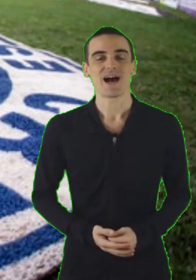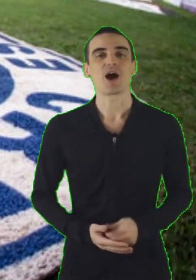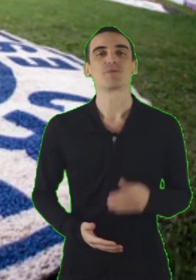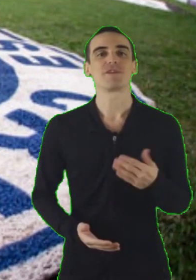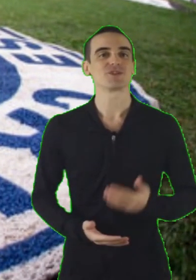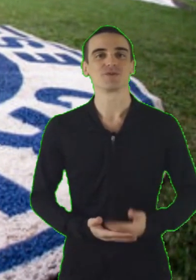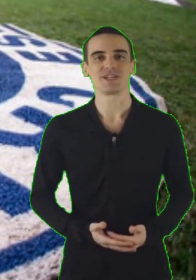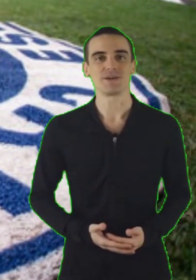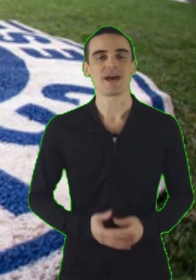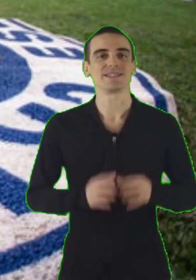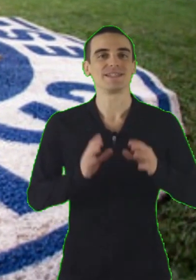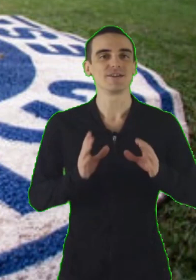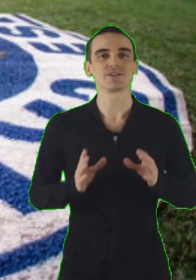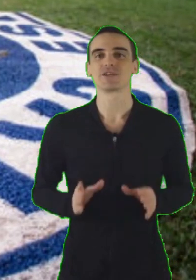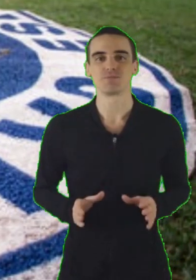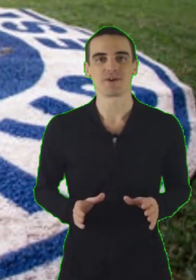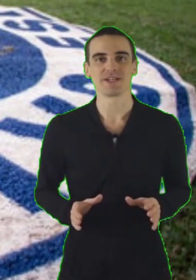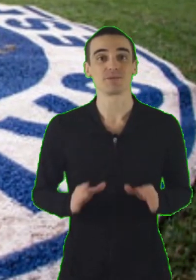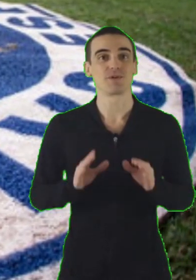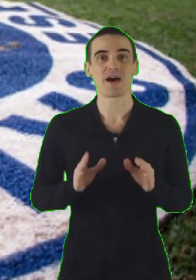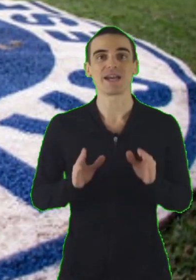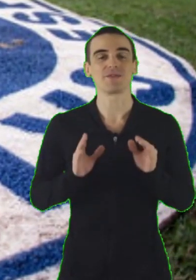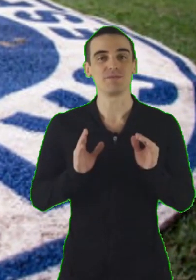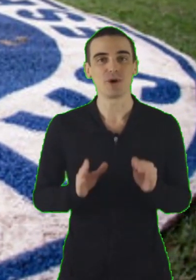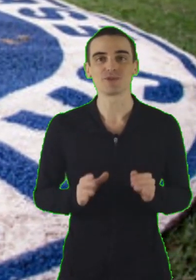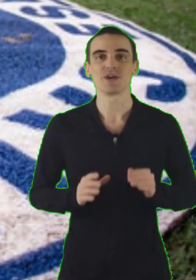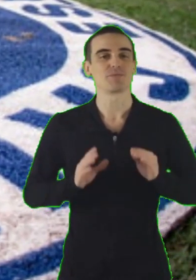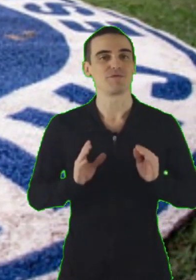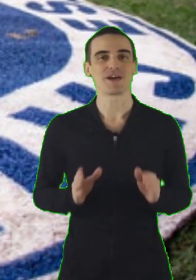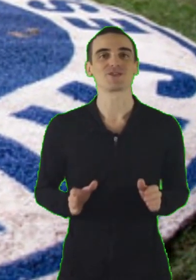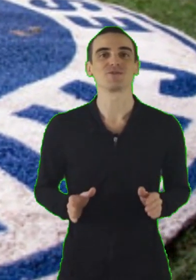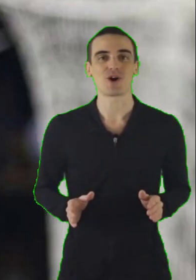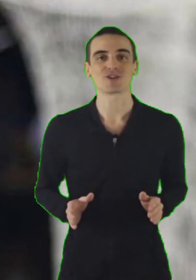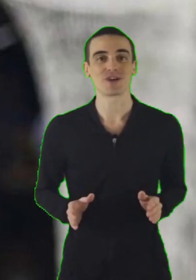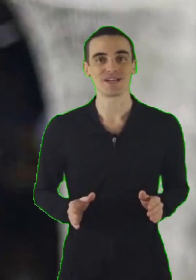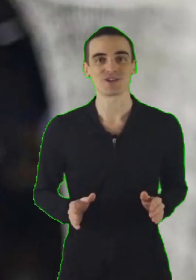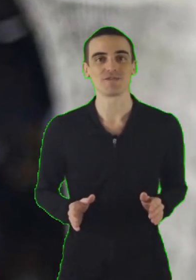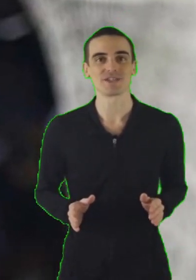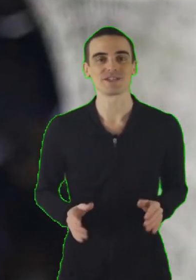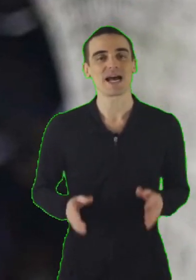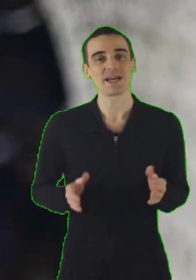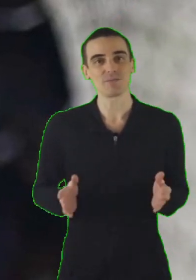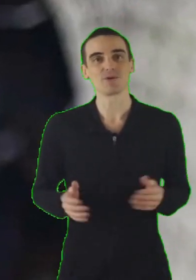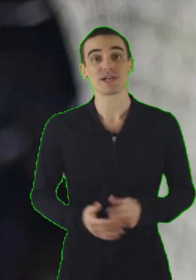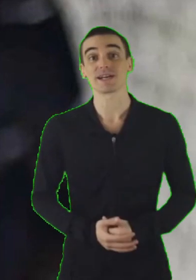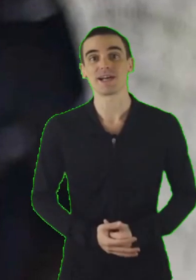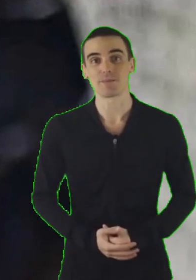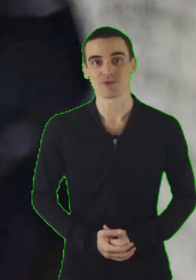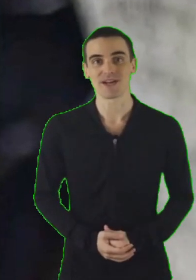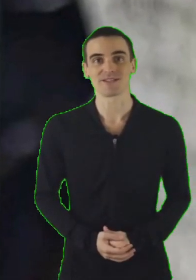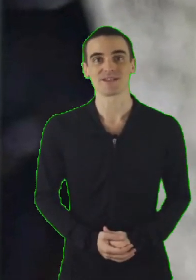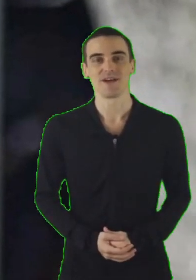Cruzeiro. Se inscreva no canal para não perder nada do que acontece com o Cabuloso em primeira mão. Não é perfeito, e nem precisava